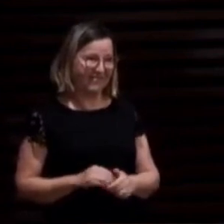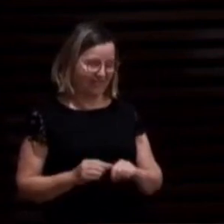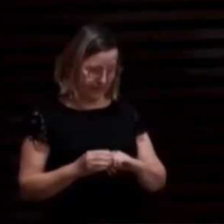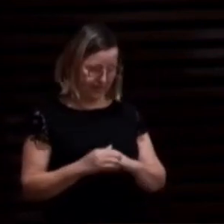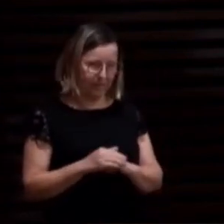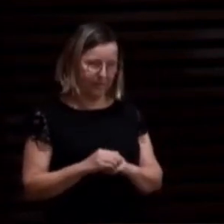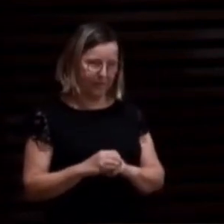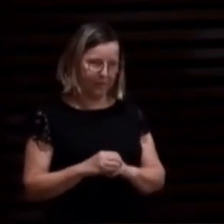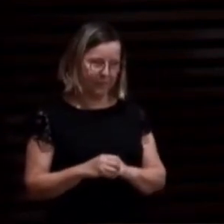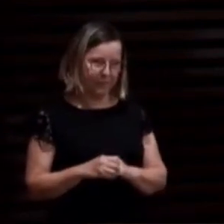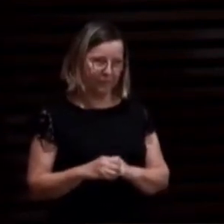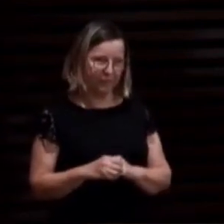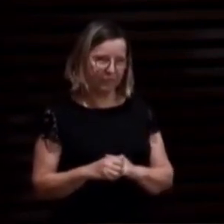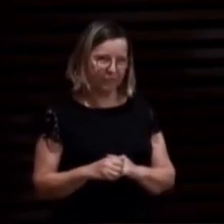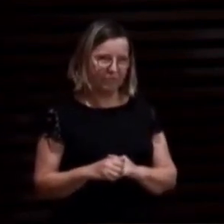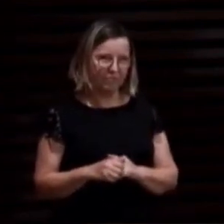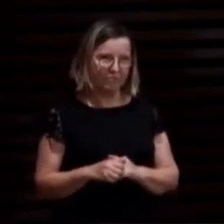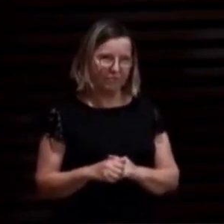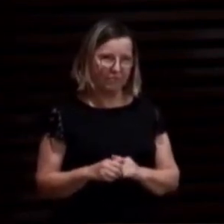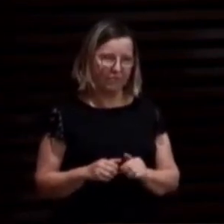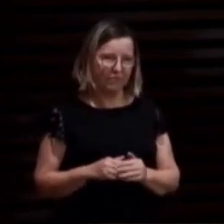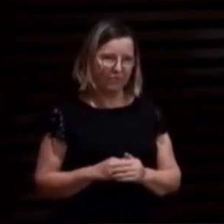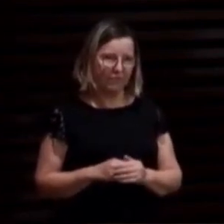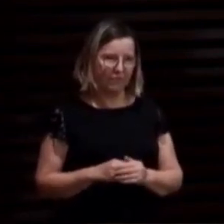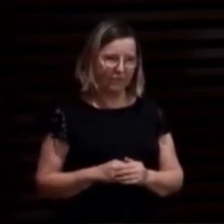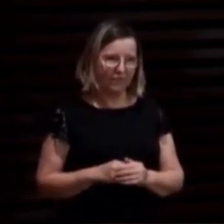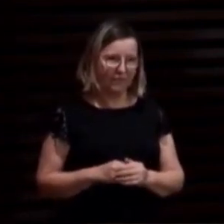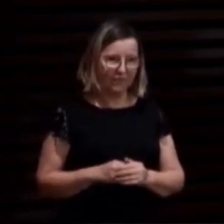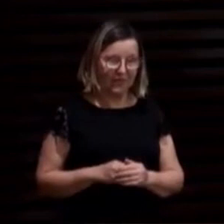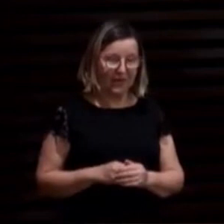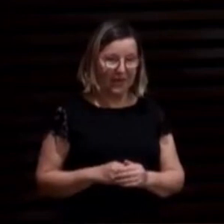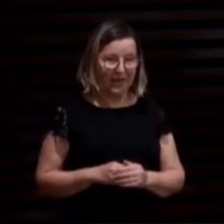Quem está falando hoje aqui é um ex-ladrão.